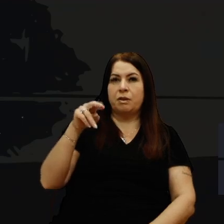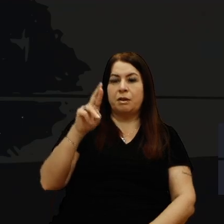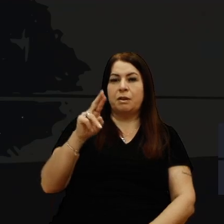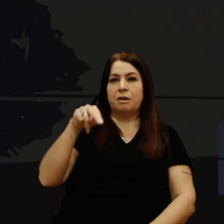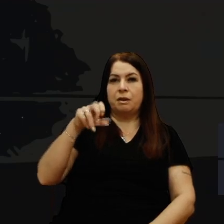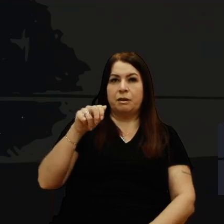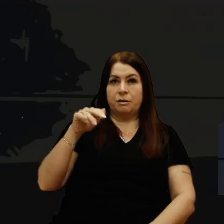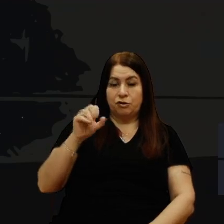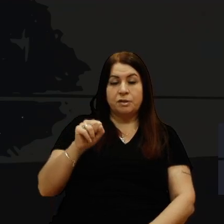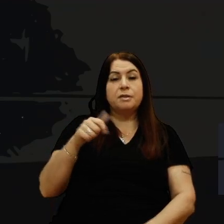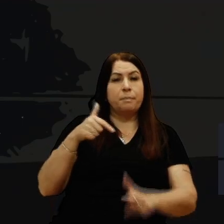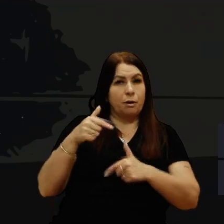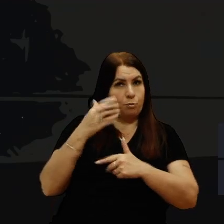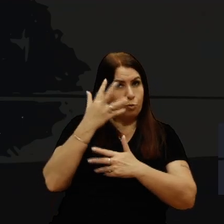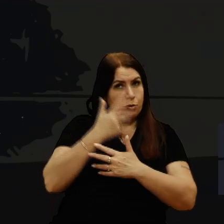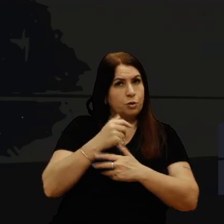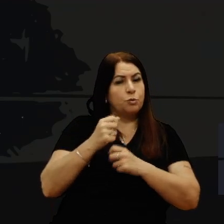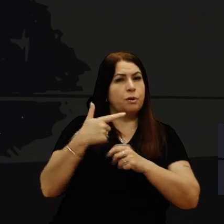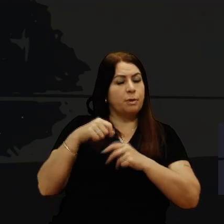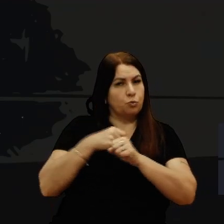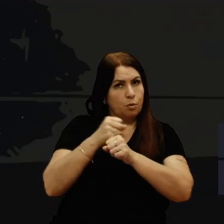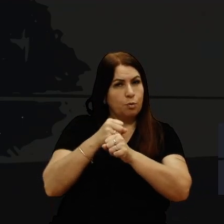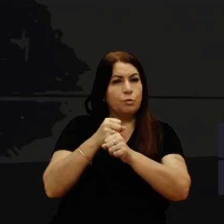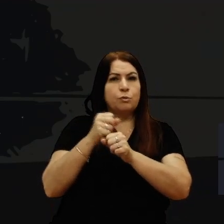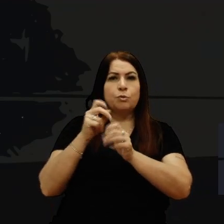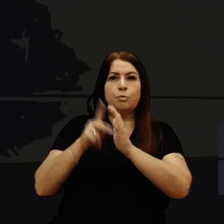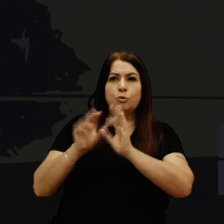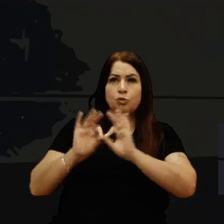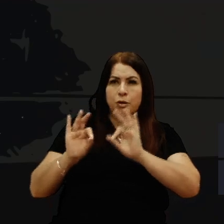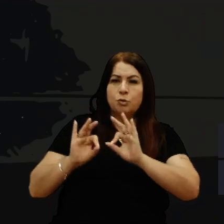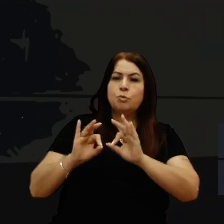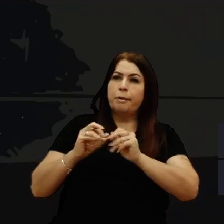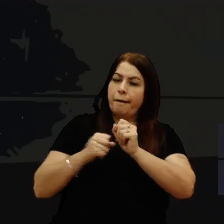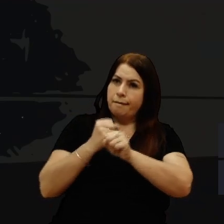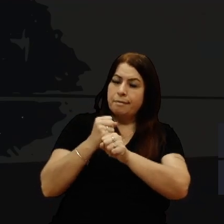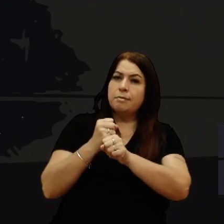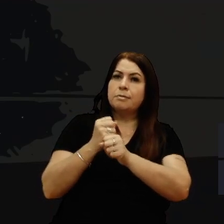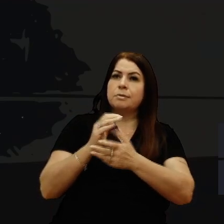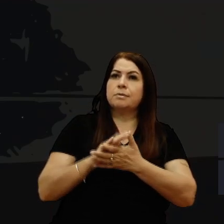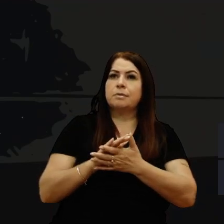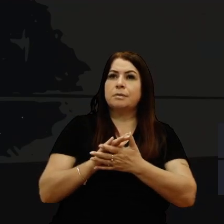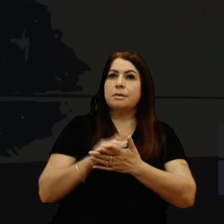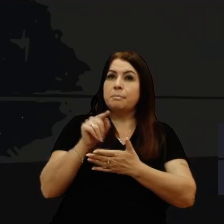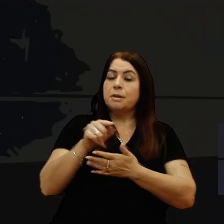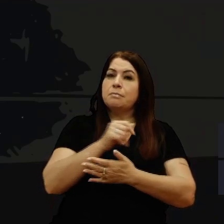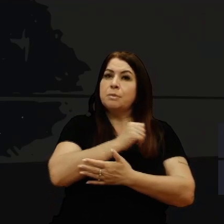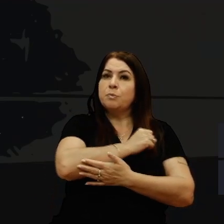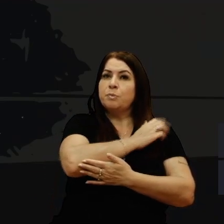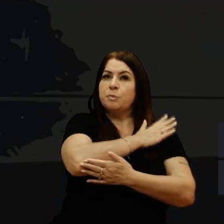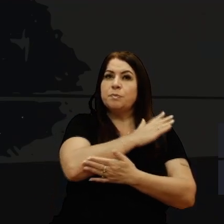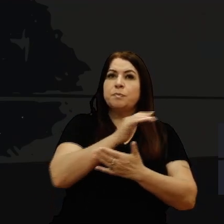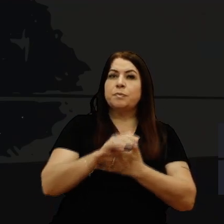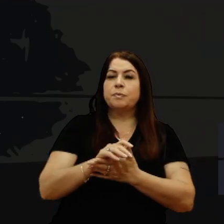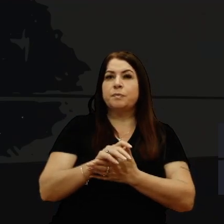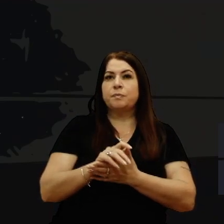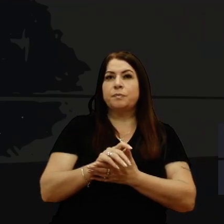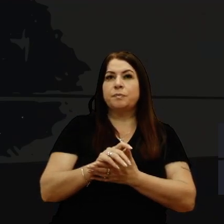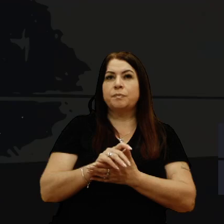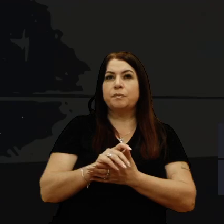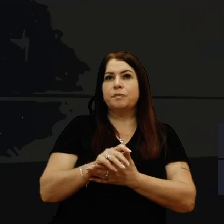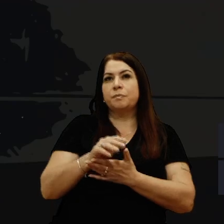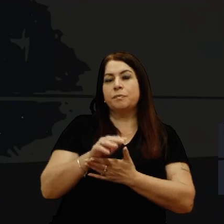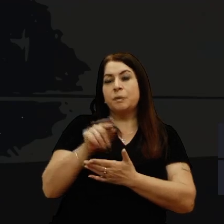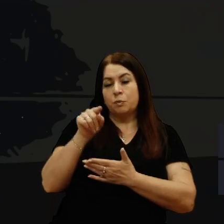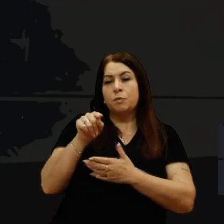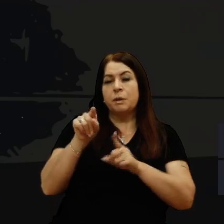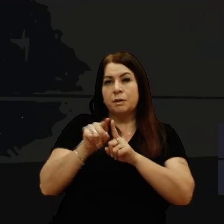muito bonito. É um trabalho de anos, um projeto que tem há anos, mas agora, com o comando aí do comandante Coronel